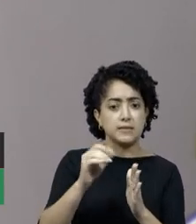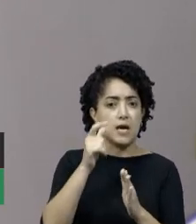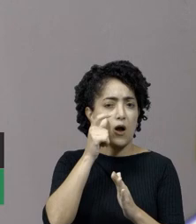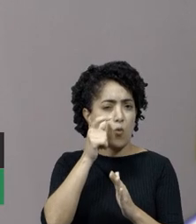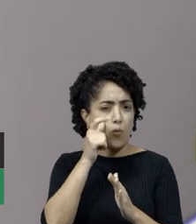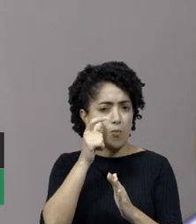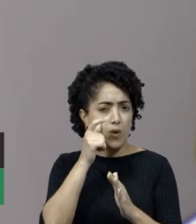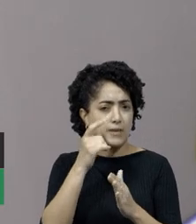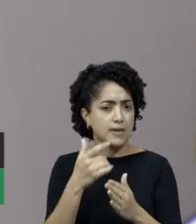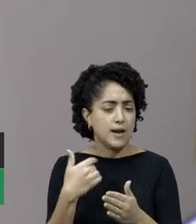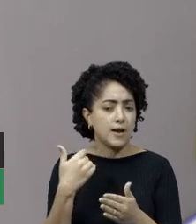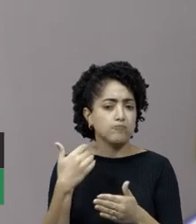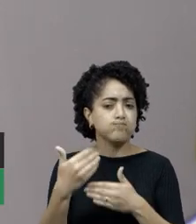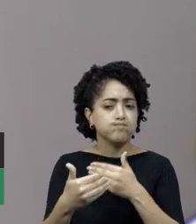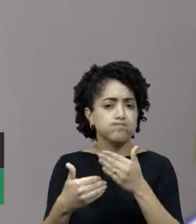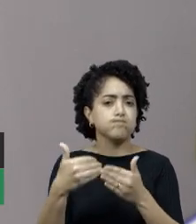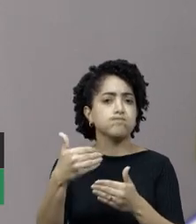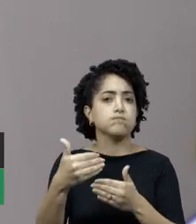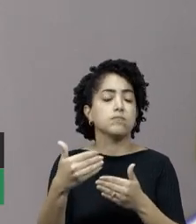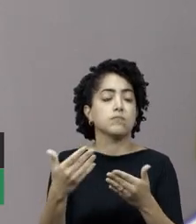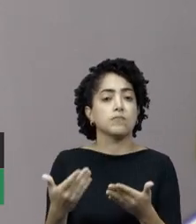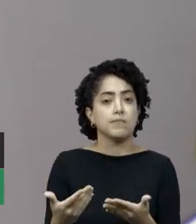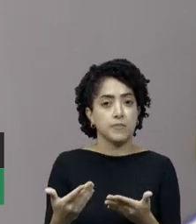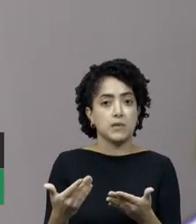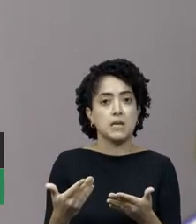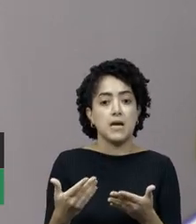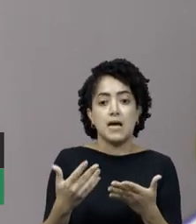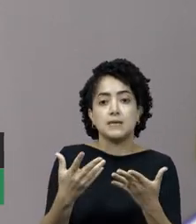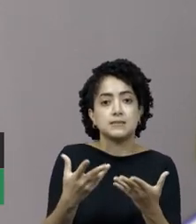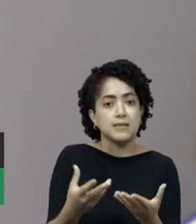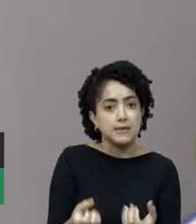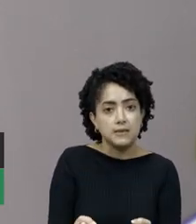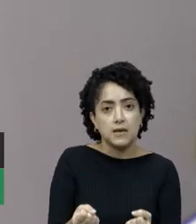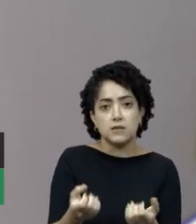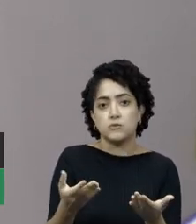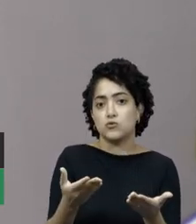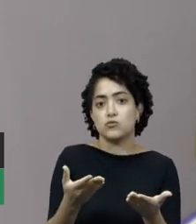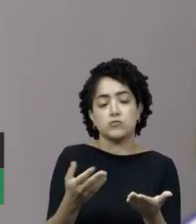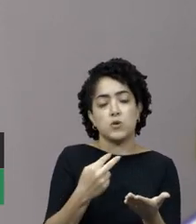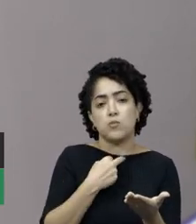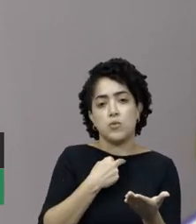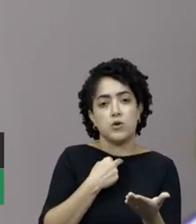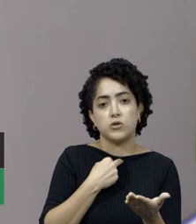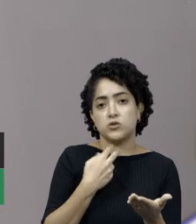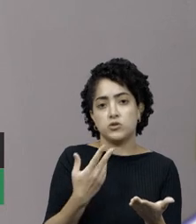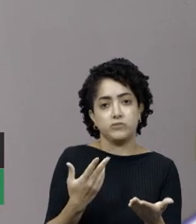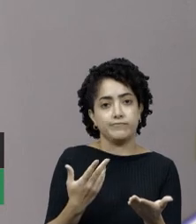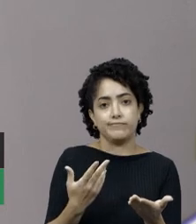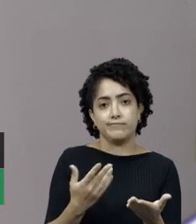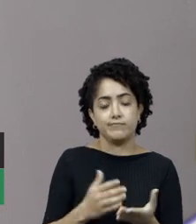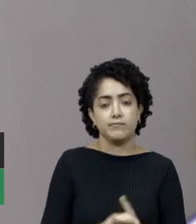e passo. Não podemos estar admitindo o que esteja acontecendo. Estamos no século XX